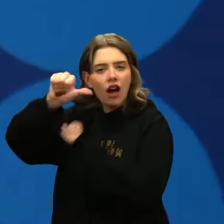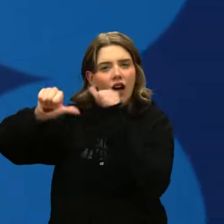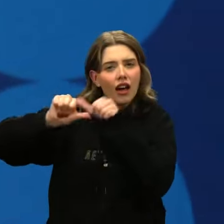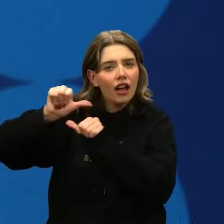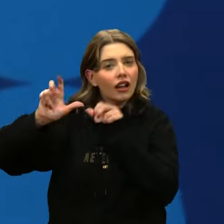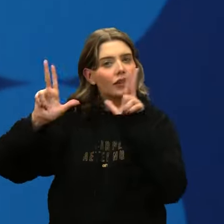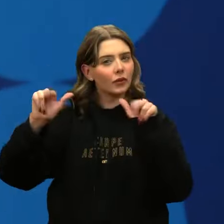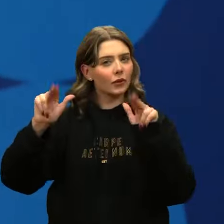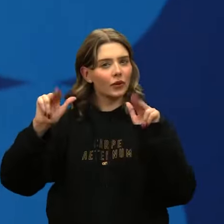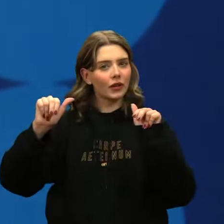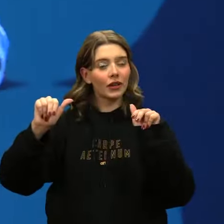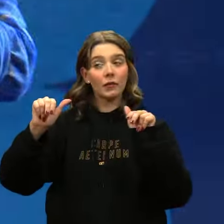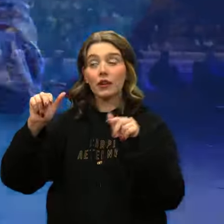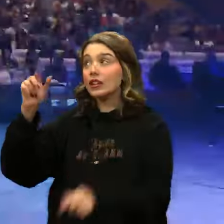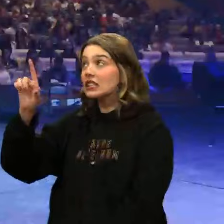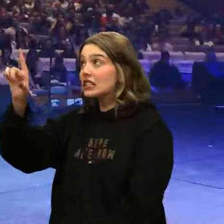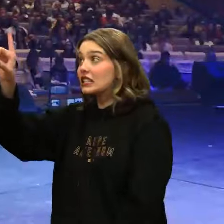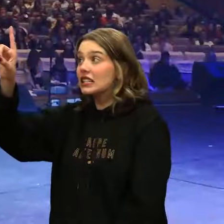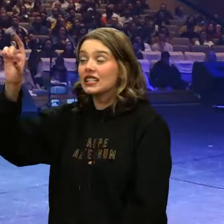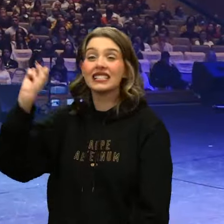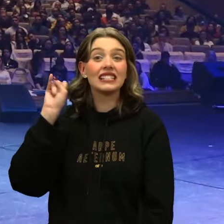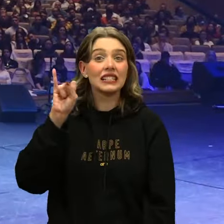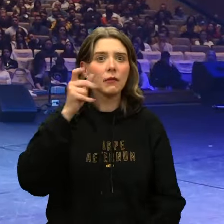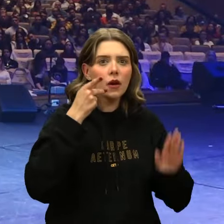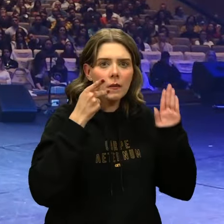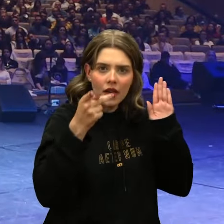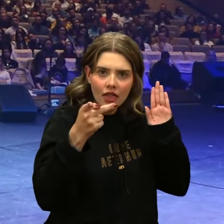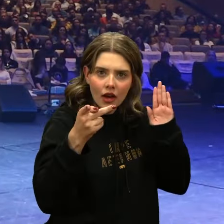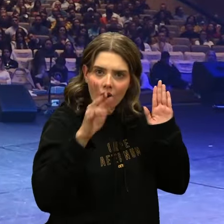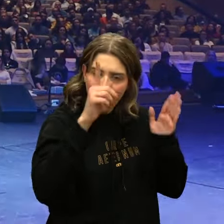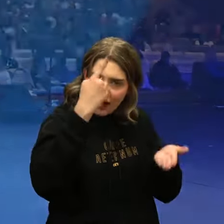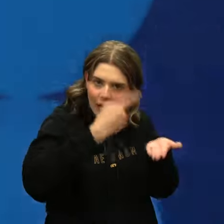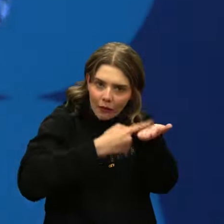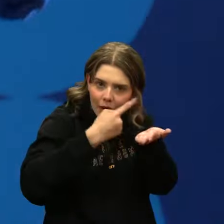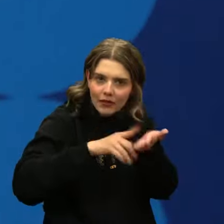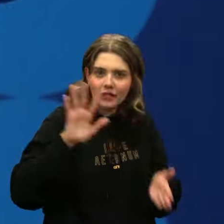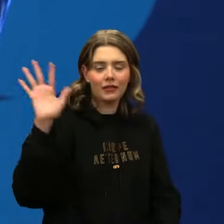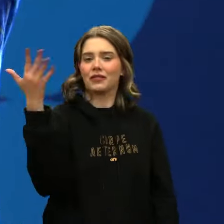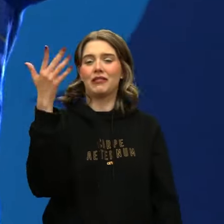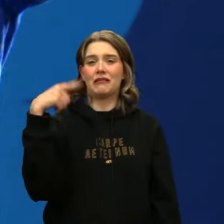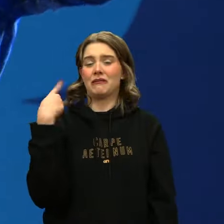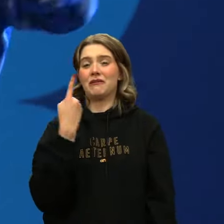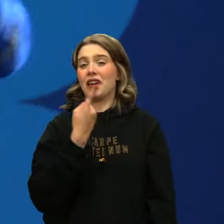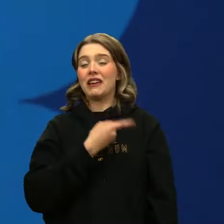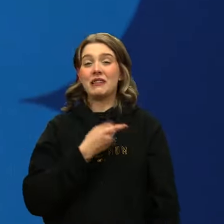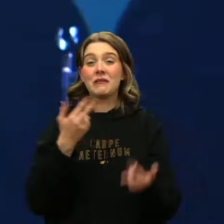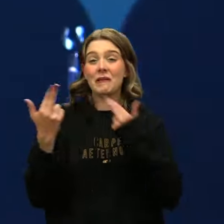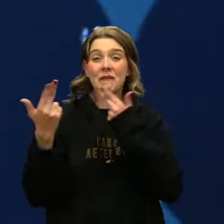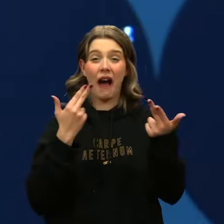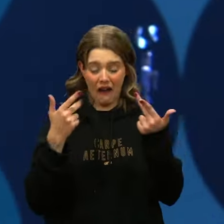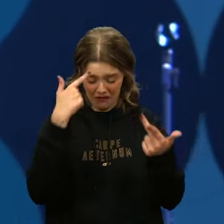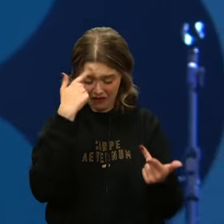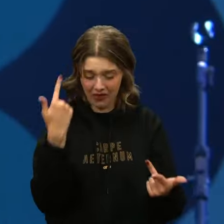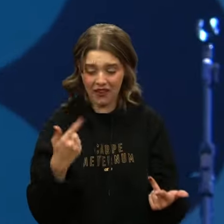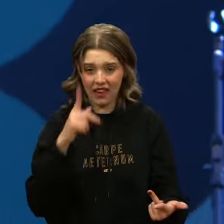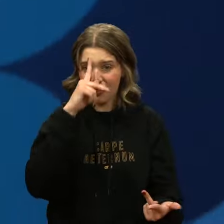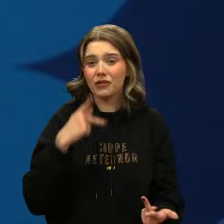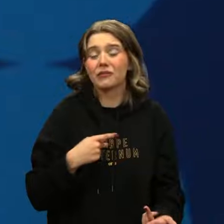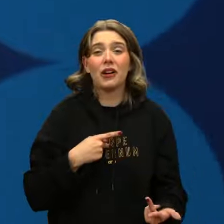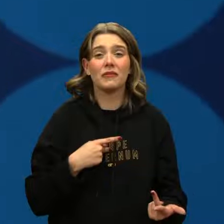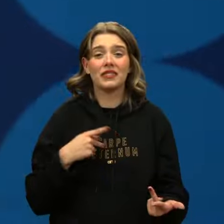promete, cumpre. Porque o nosso Senhor não tem pecado, não é instável como eu e você e como o mundo ao nosso redor, não. O nosso Senhor é